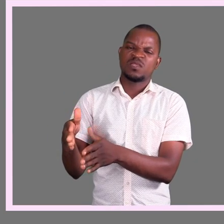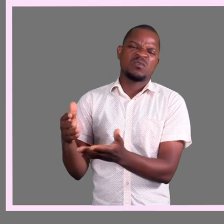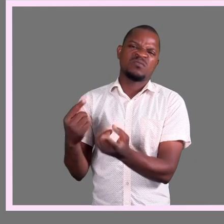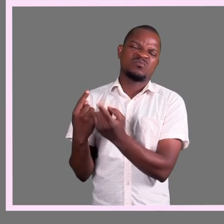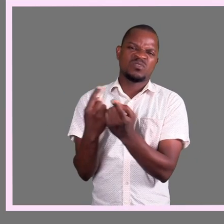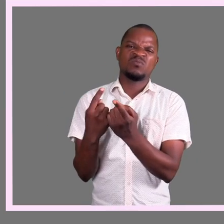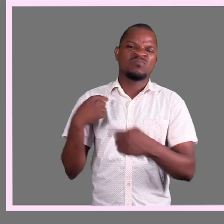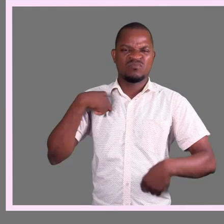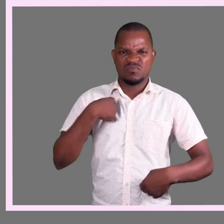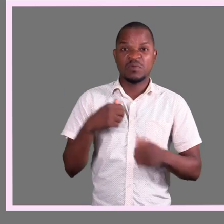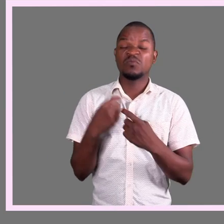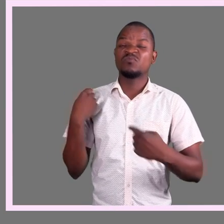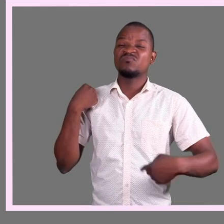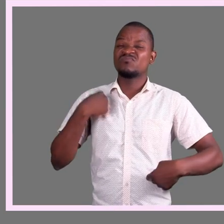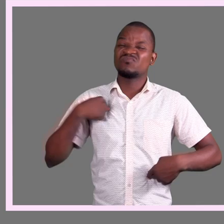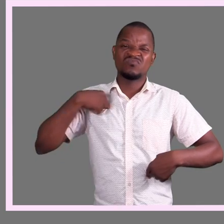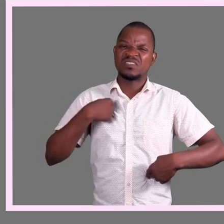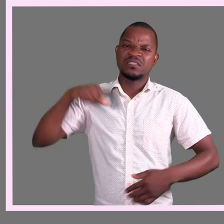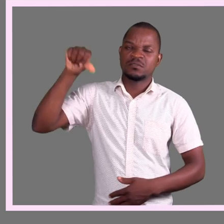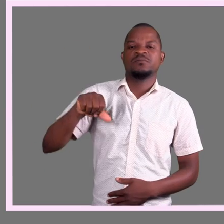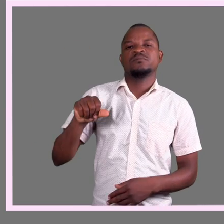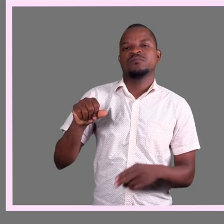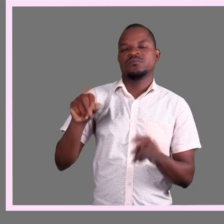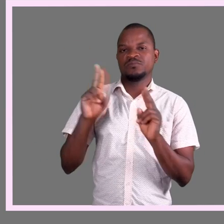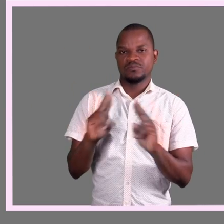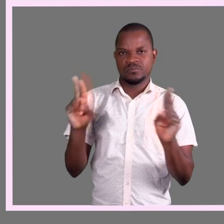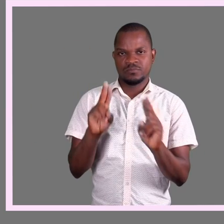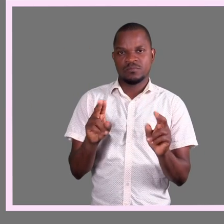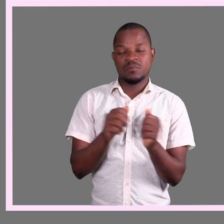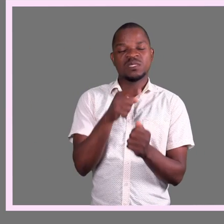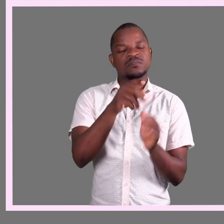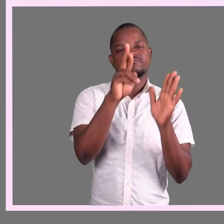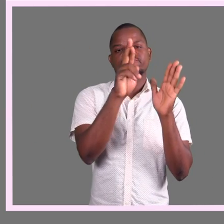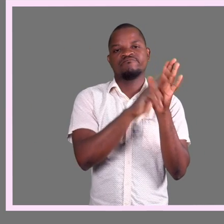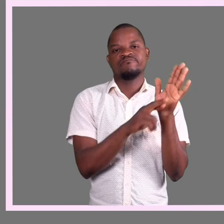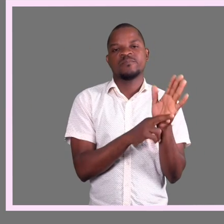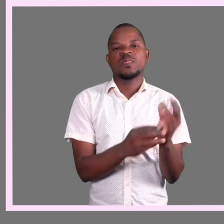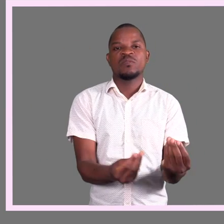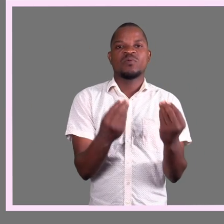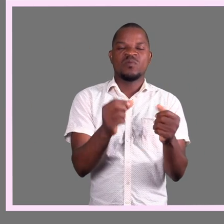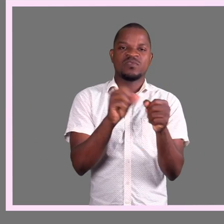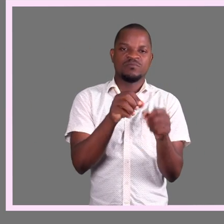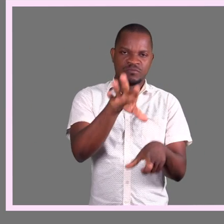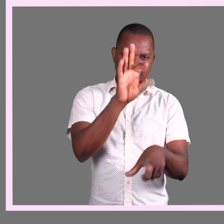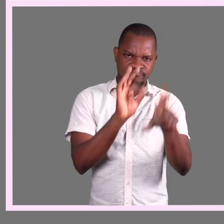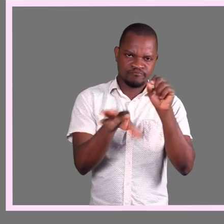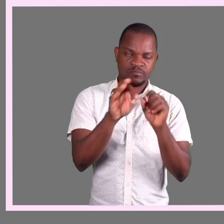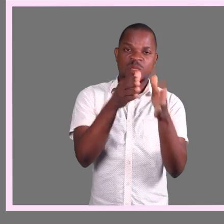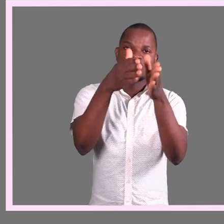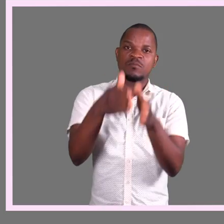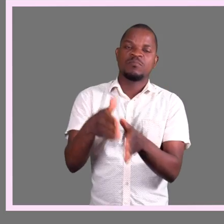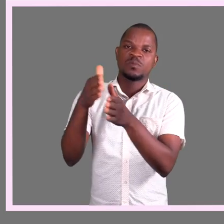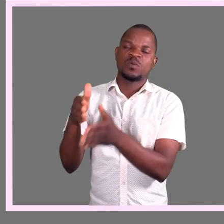nós usamos. É assim, quando nós vamos, de facto, lá para fazermos os inquéritos, nós observamos todas essas